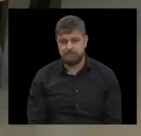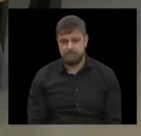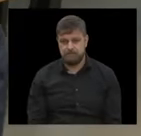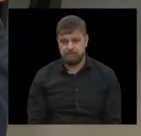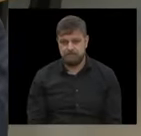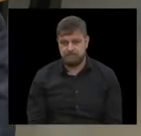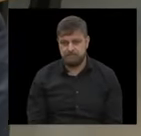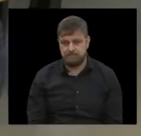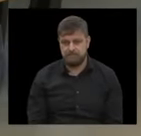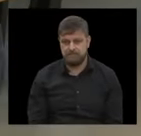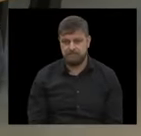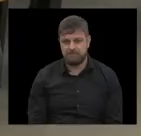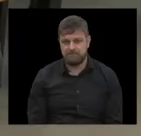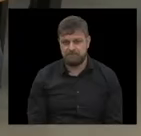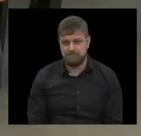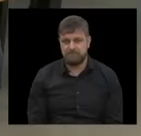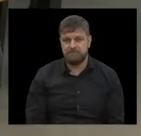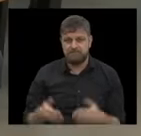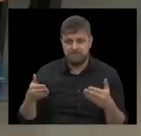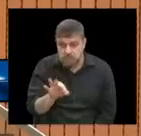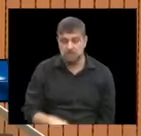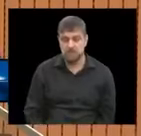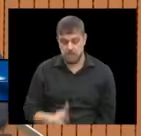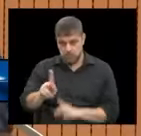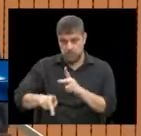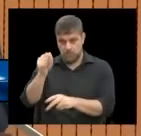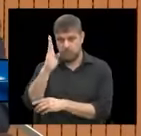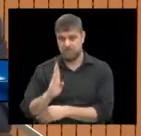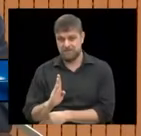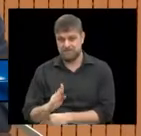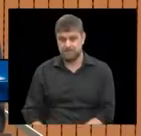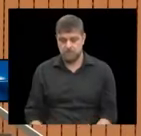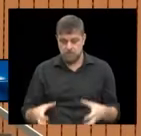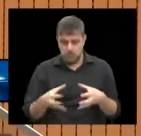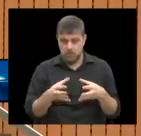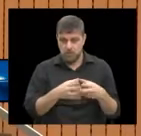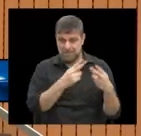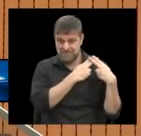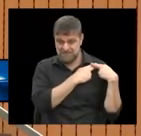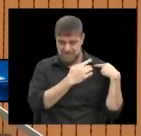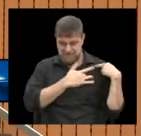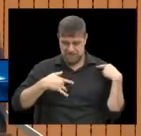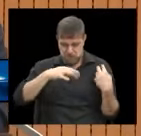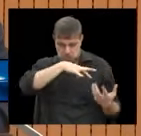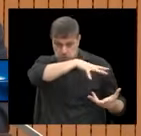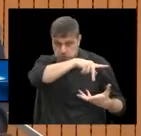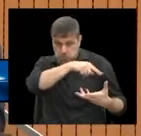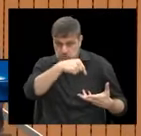maior diálogo e alerta sobre o suicídio. A Organização Mundial de Saúde diz que de 9 em 10 casos